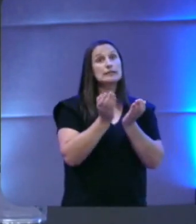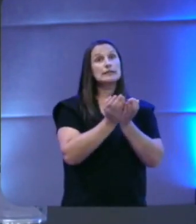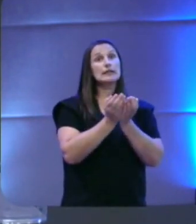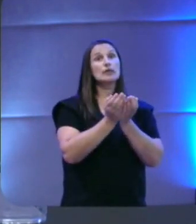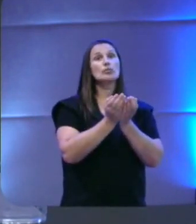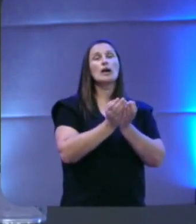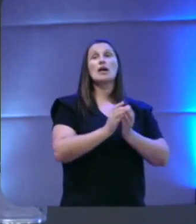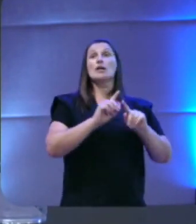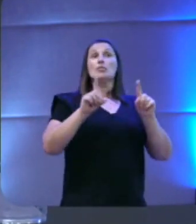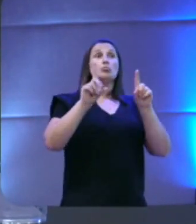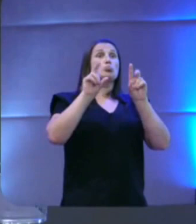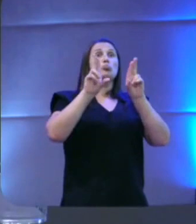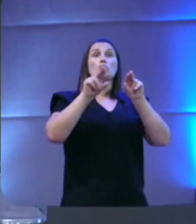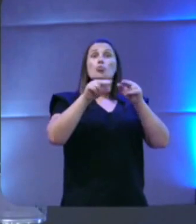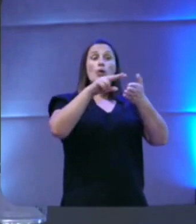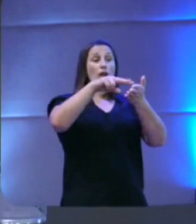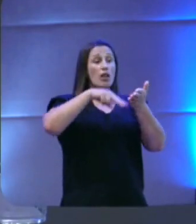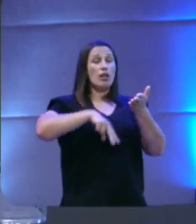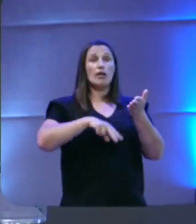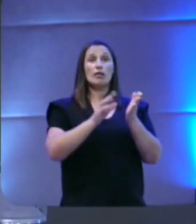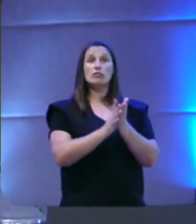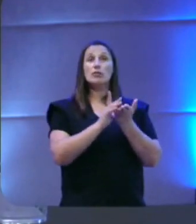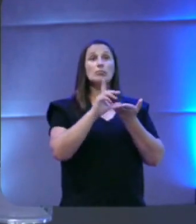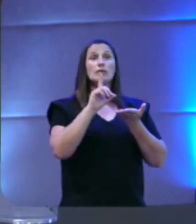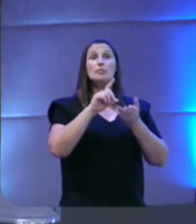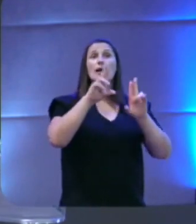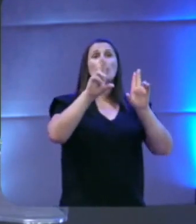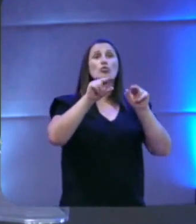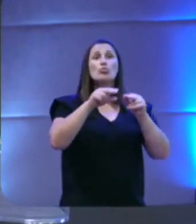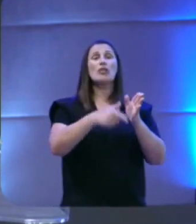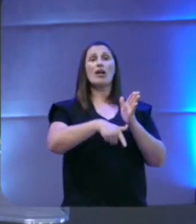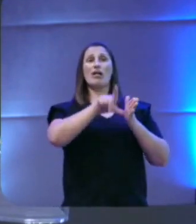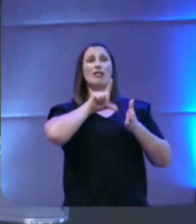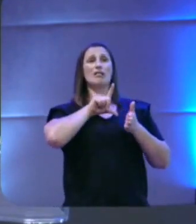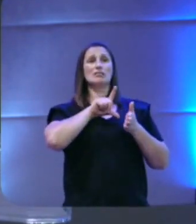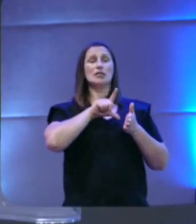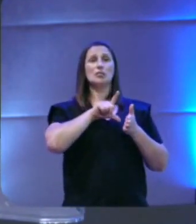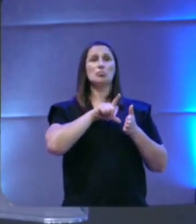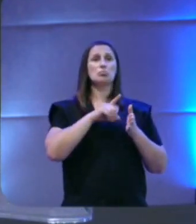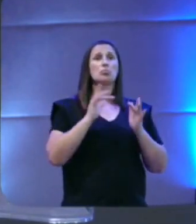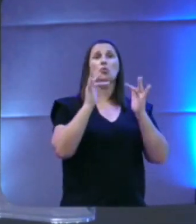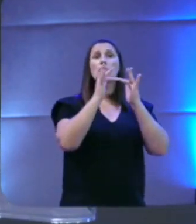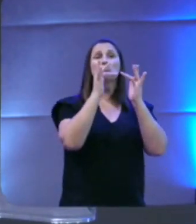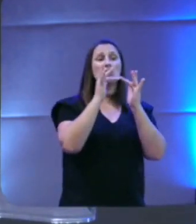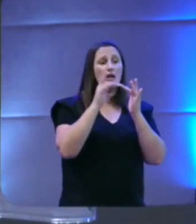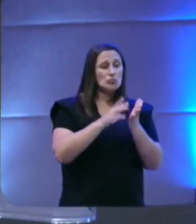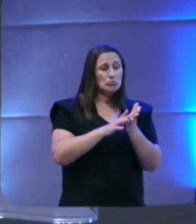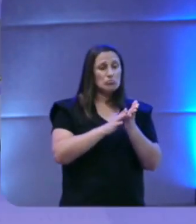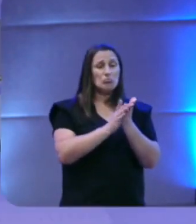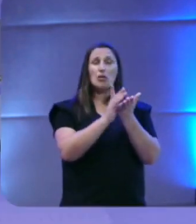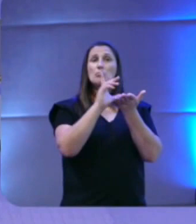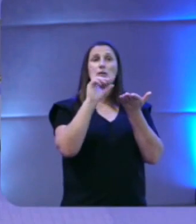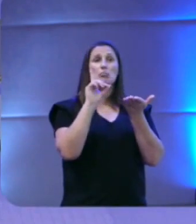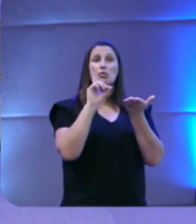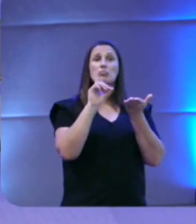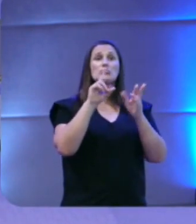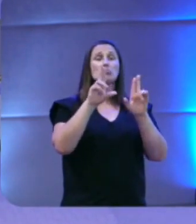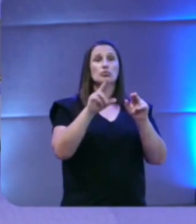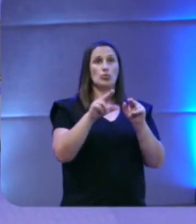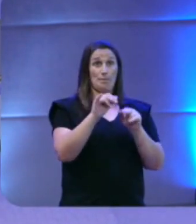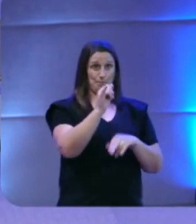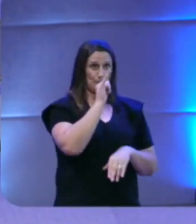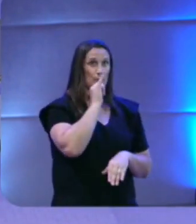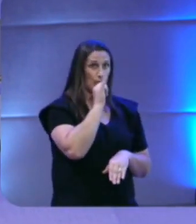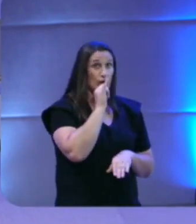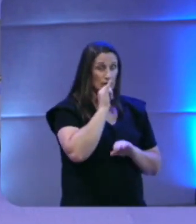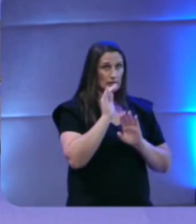ao seu redor acham que são, ou se falam cristão, mas nunca tiveram contato com a palavra de Deus. Deixa eu te dar um exemplo desse. Eu